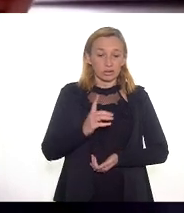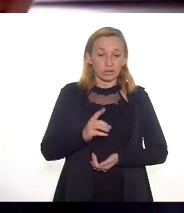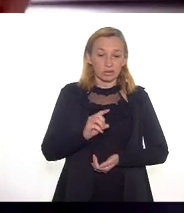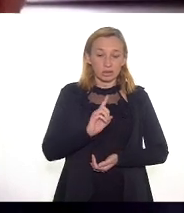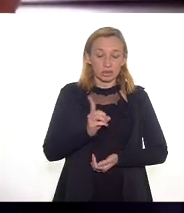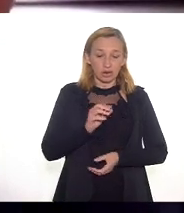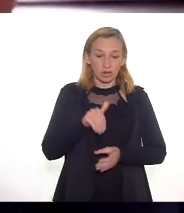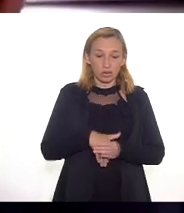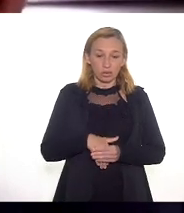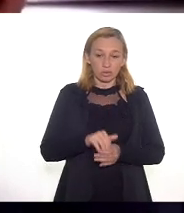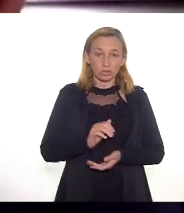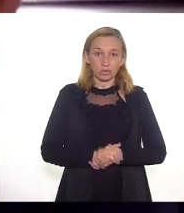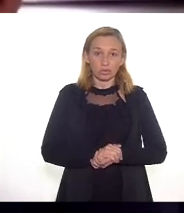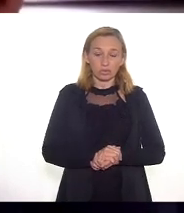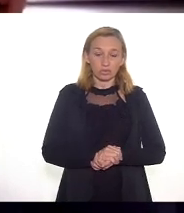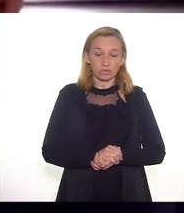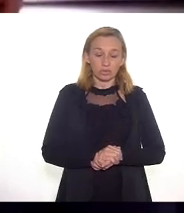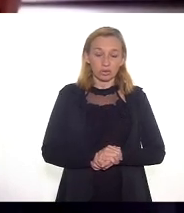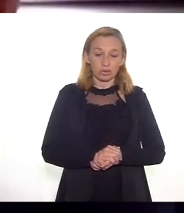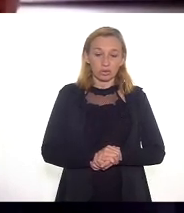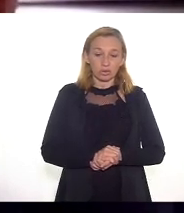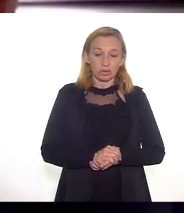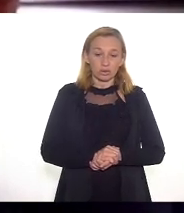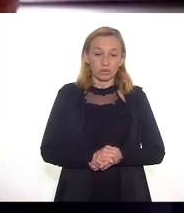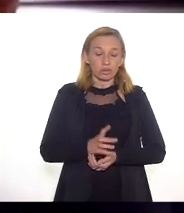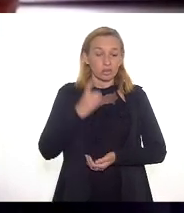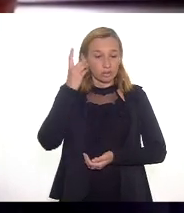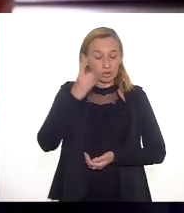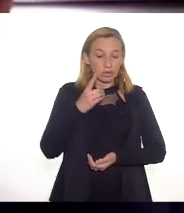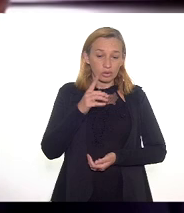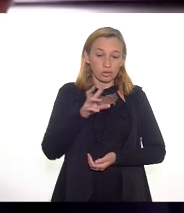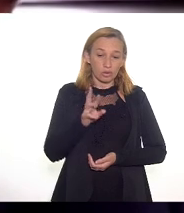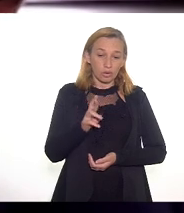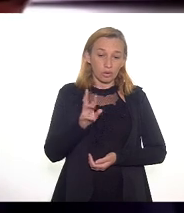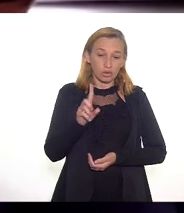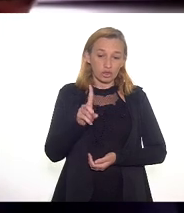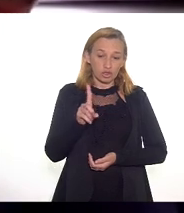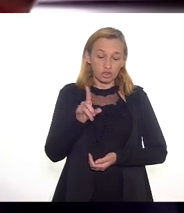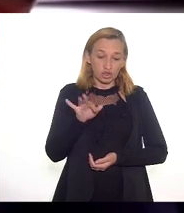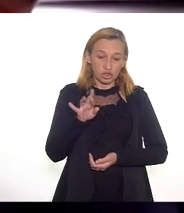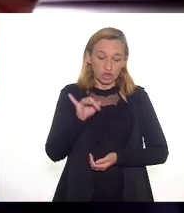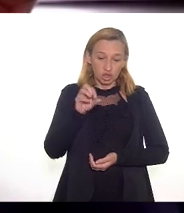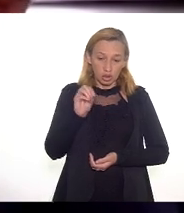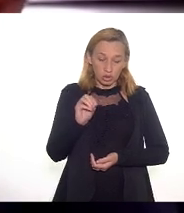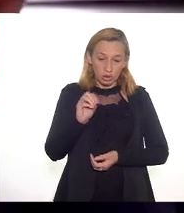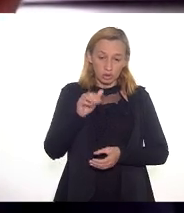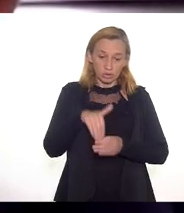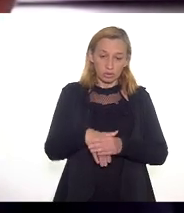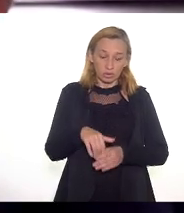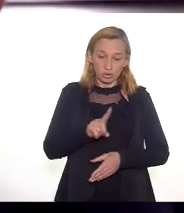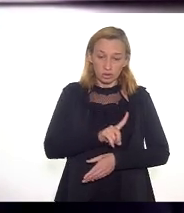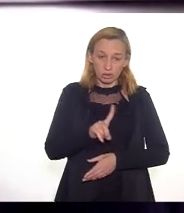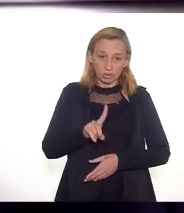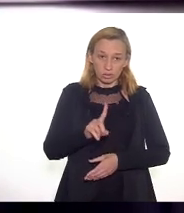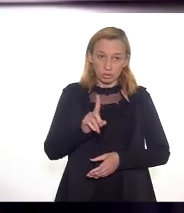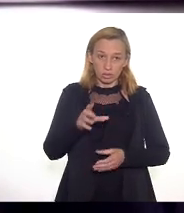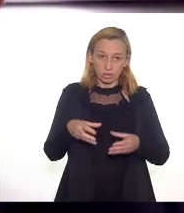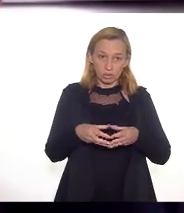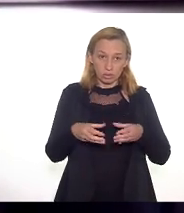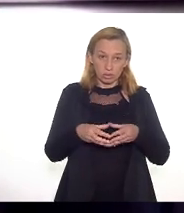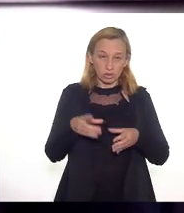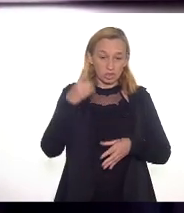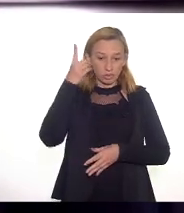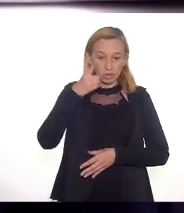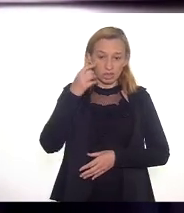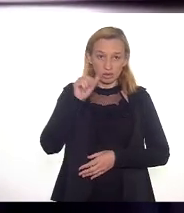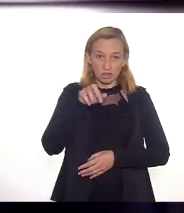Votou não no grupo. Deputado Rodrigo Bacelar. Votou não no grupo. Deputado